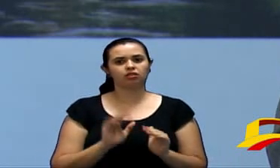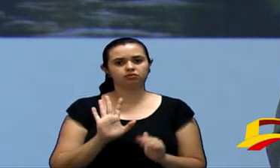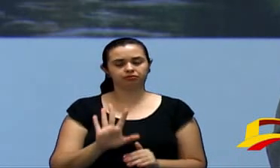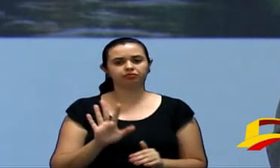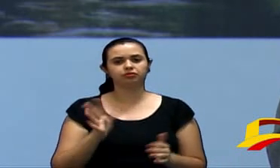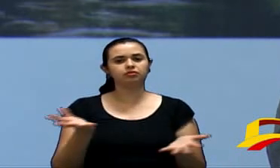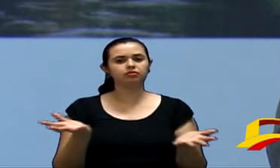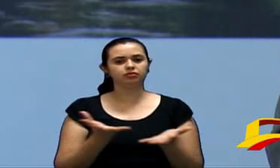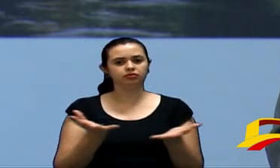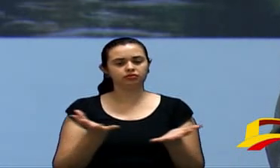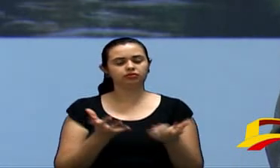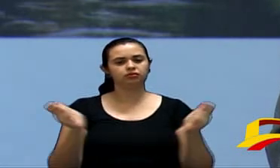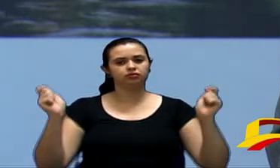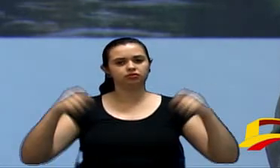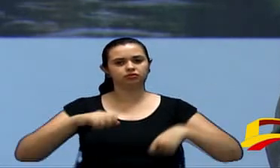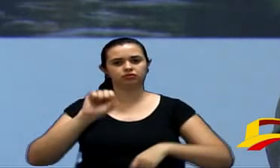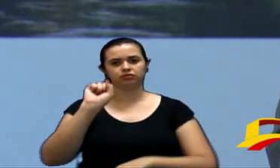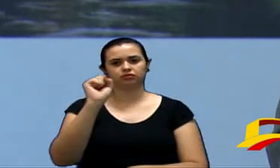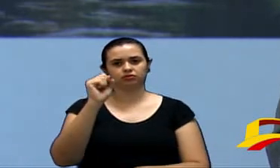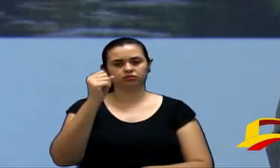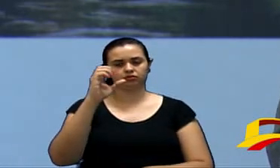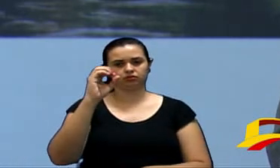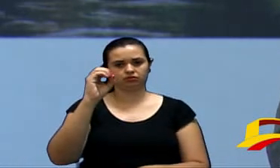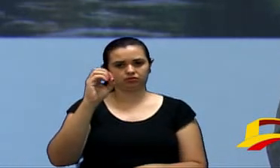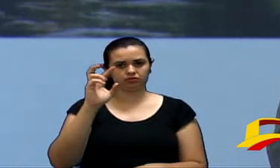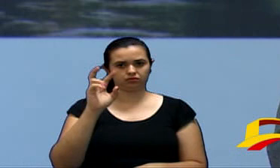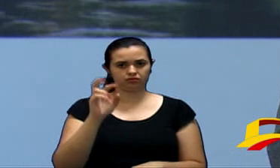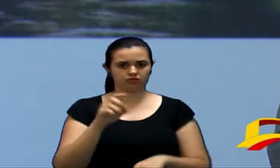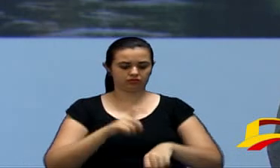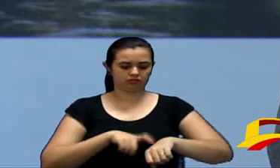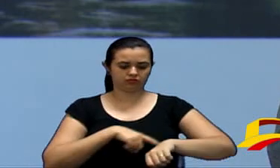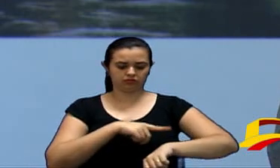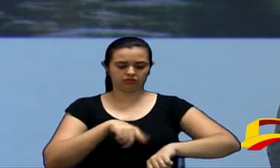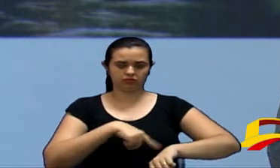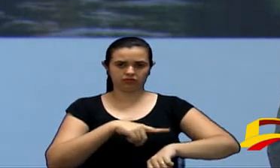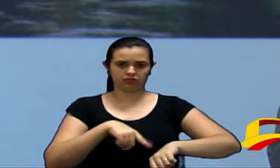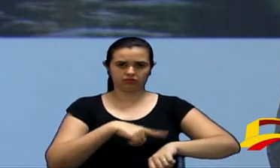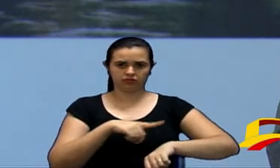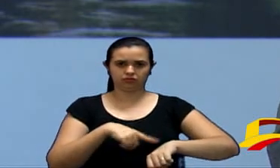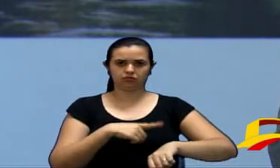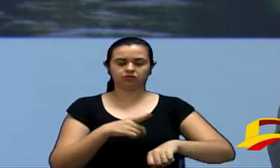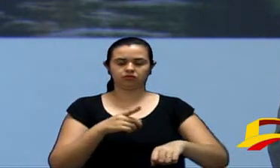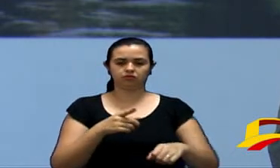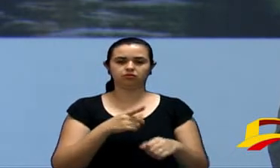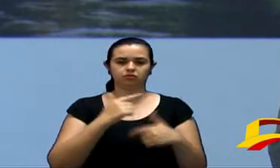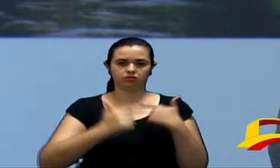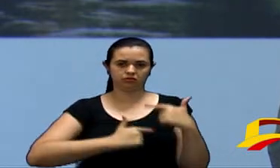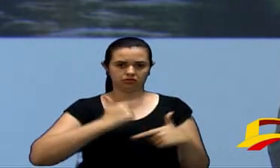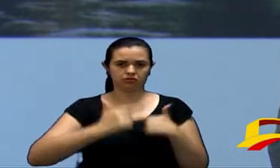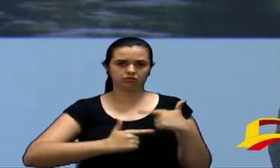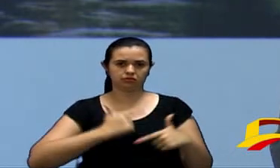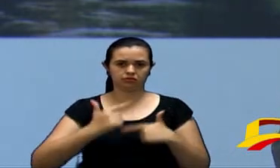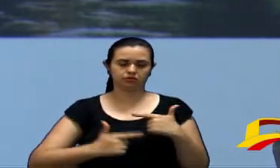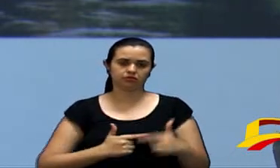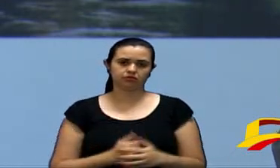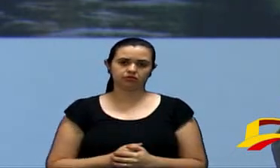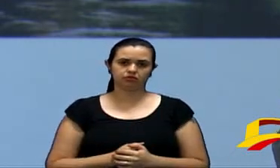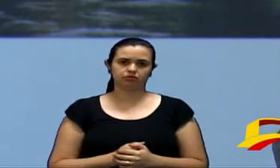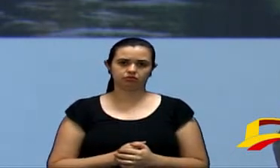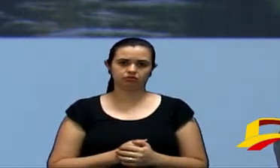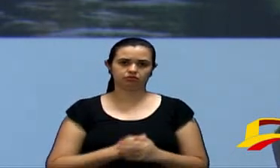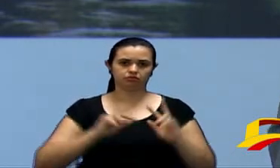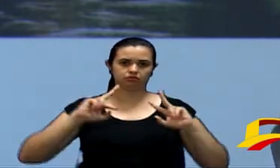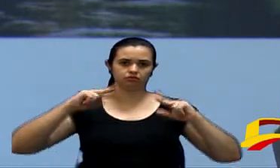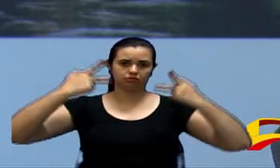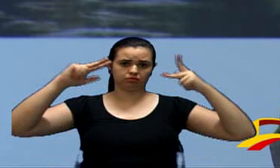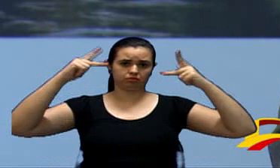horas de atividades, 80 horas mensais de atividades delegadas. E também, quer dizer, dobra, porque